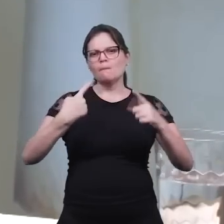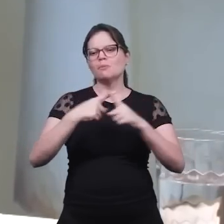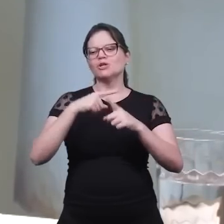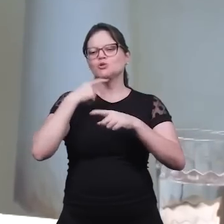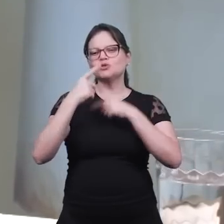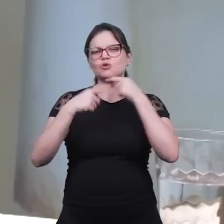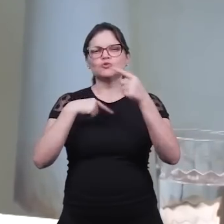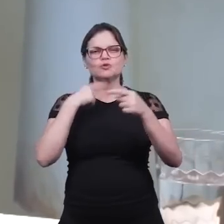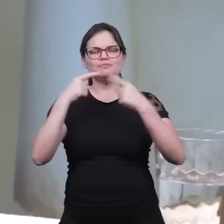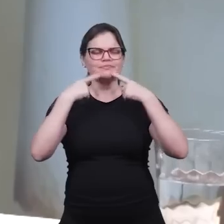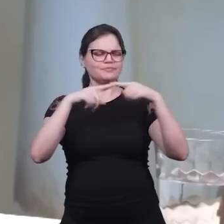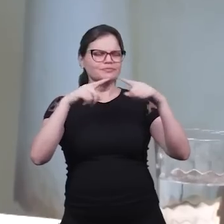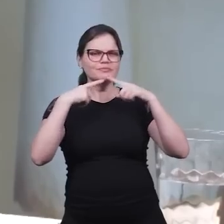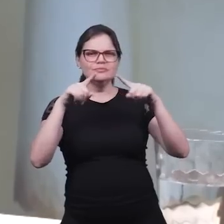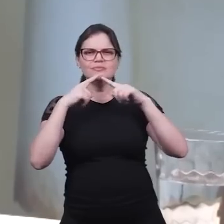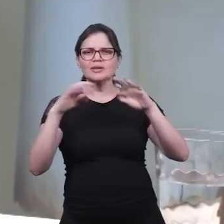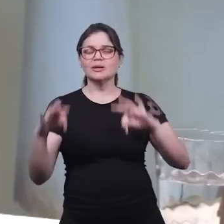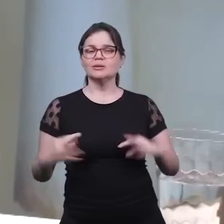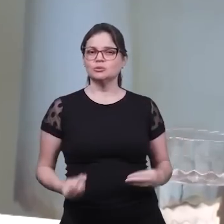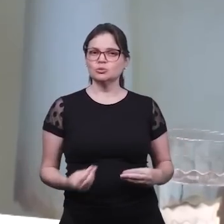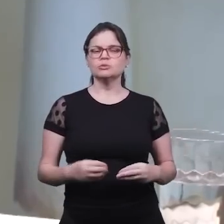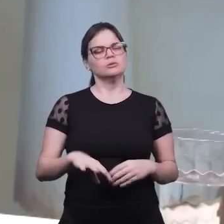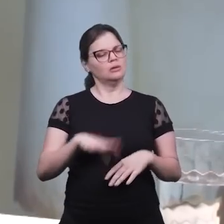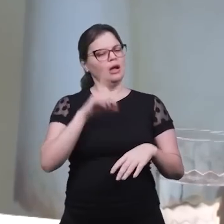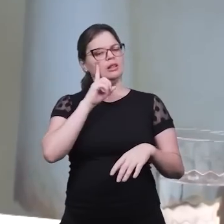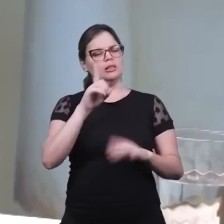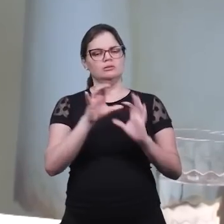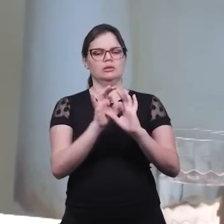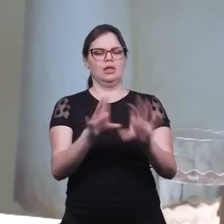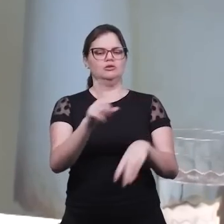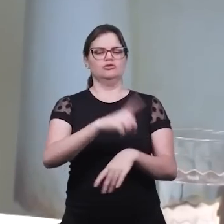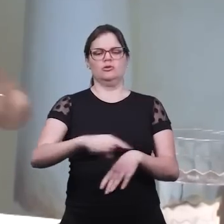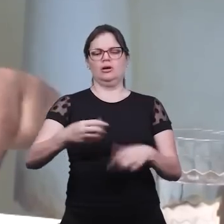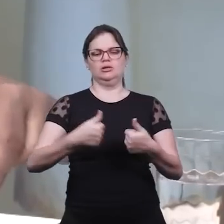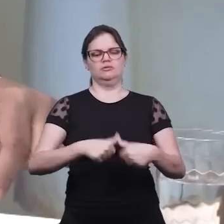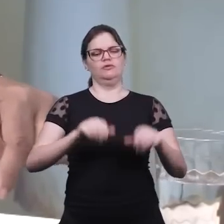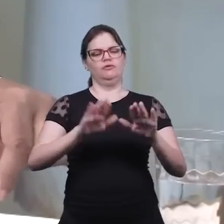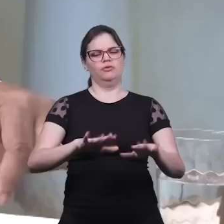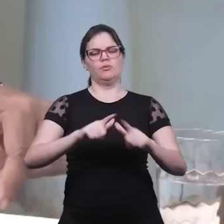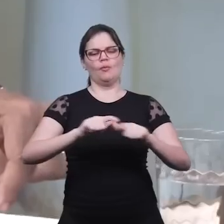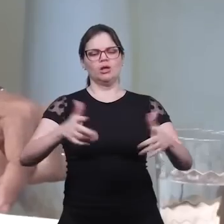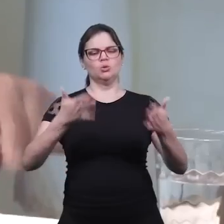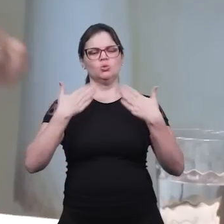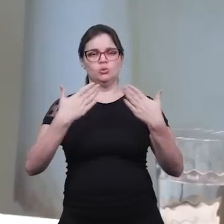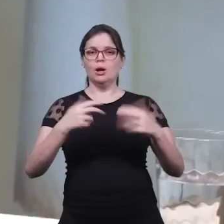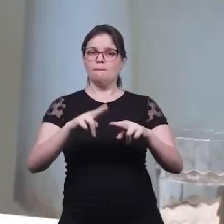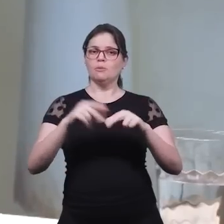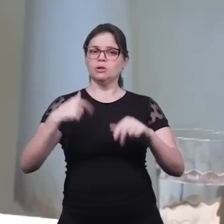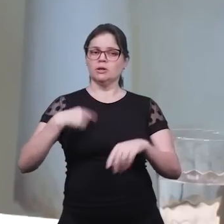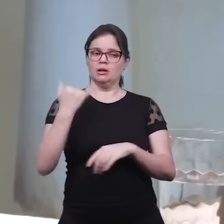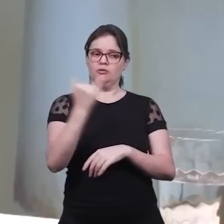duvidando, questionando, tudo ali. Aí o senhor deixou eles passar essas provas, o Senhor falou que para humilhar, para